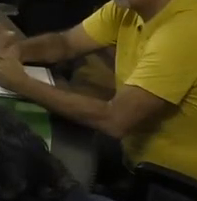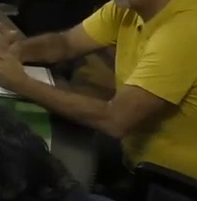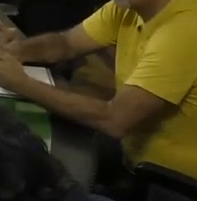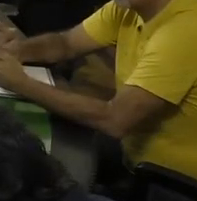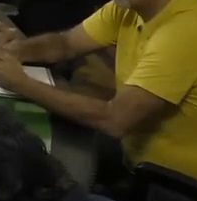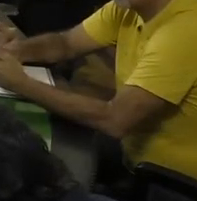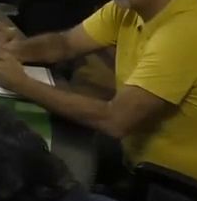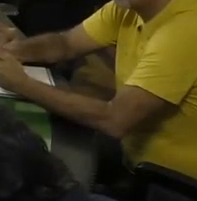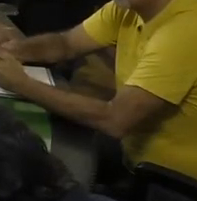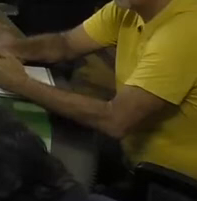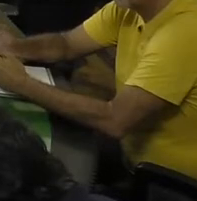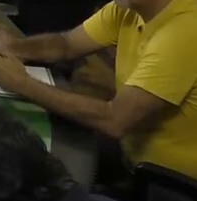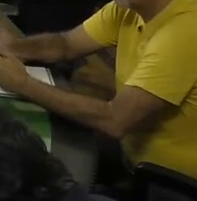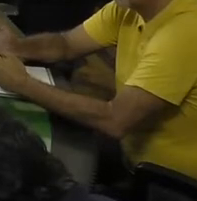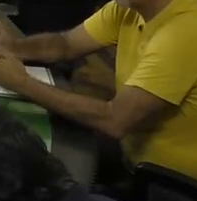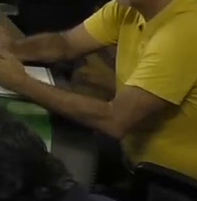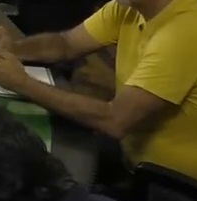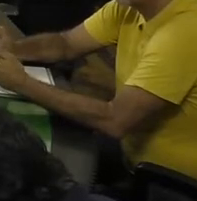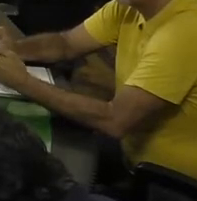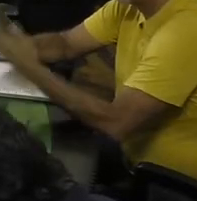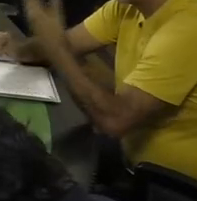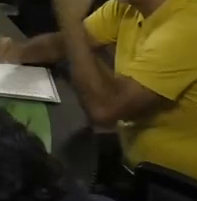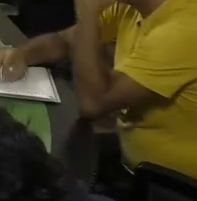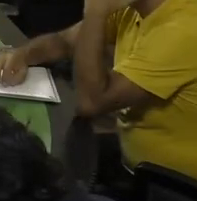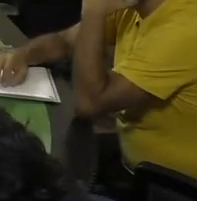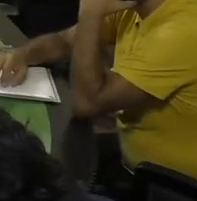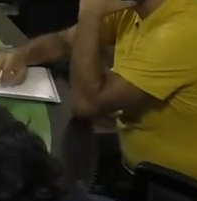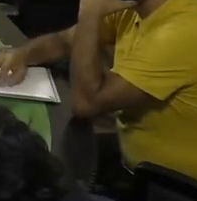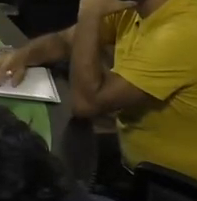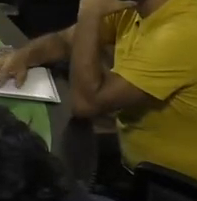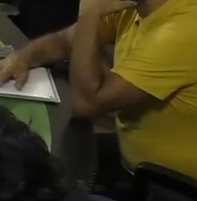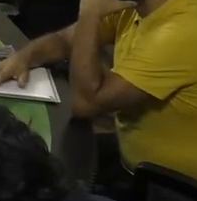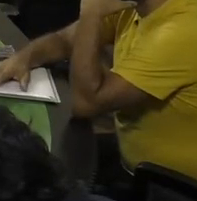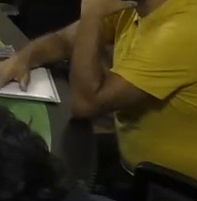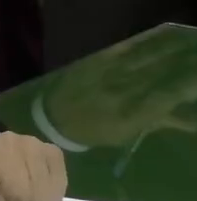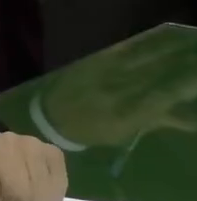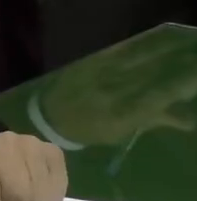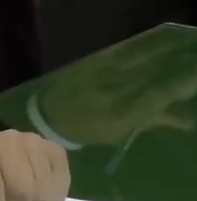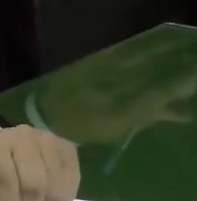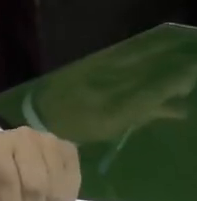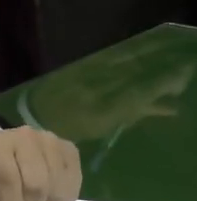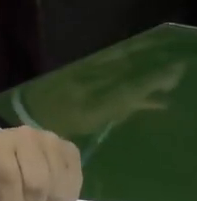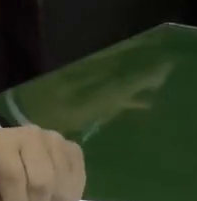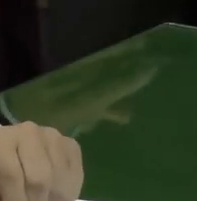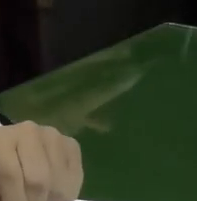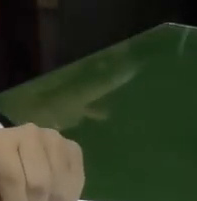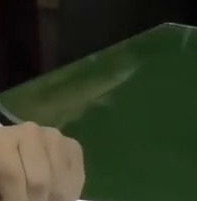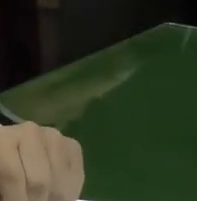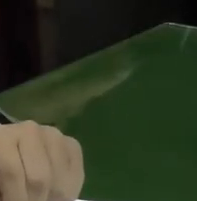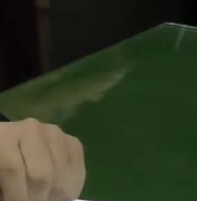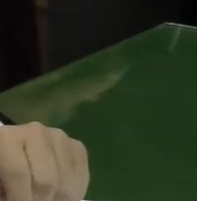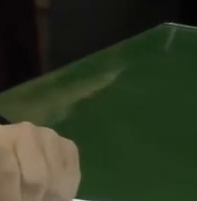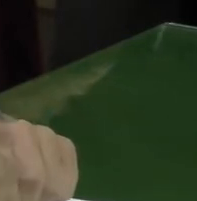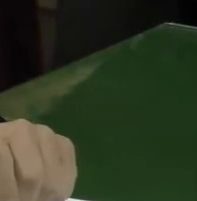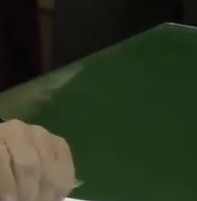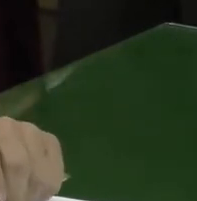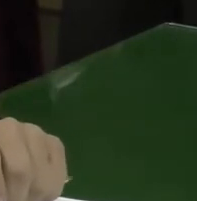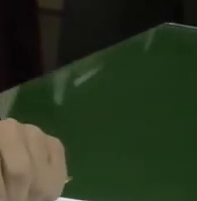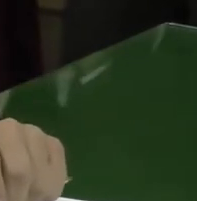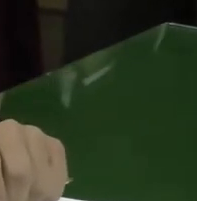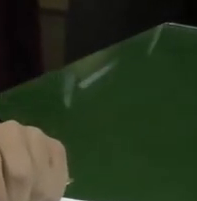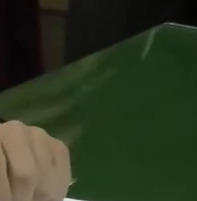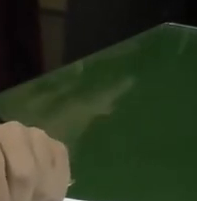Agradecer a presença do nosso secretário, doutor Lucas Tristão, e que a gente possa ter aqui hoje maiores esclarecimentos para que a